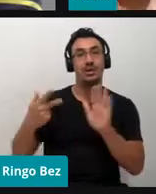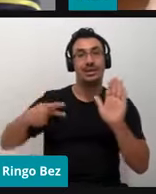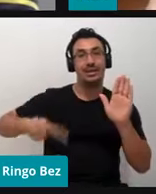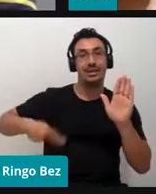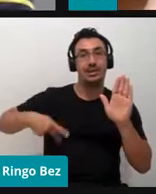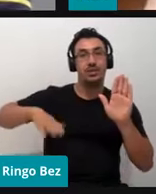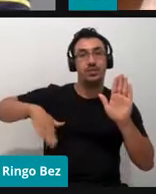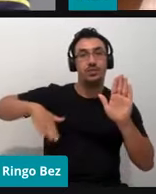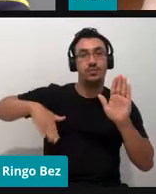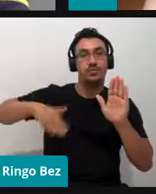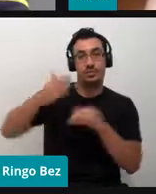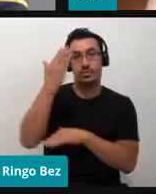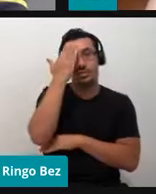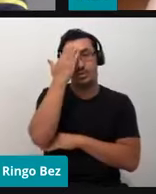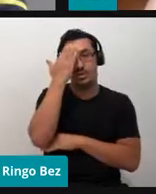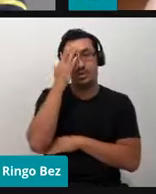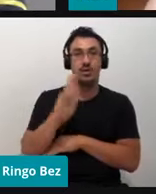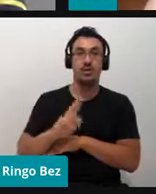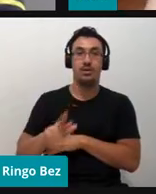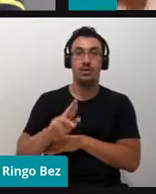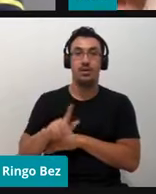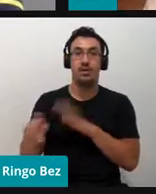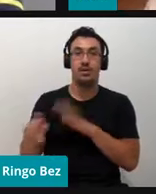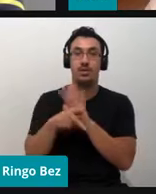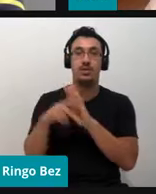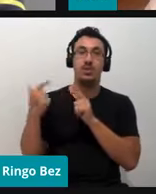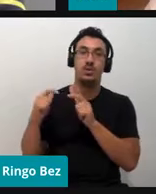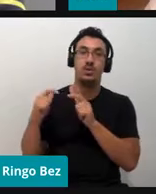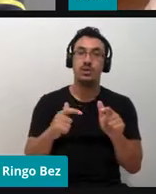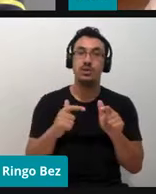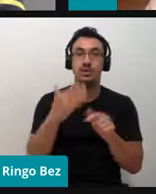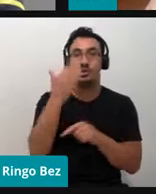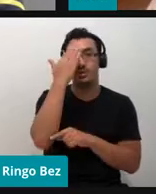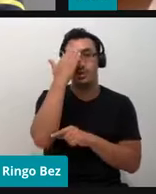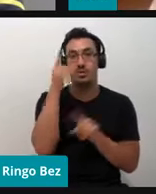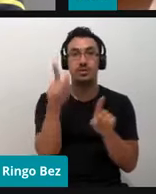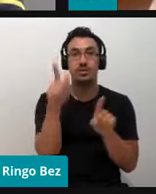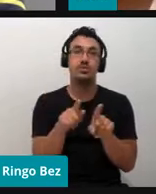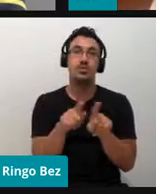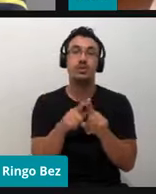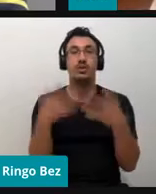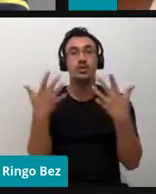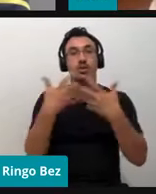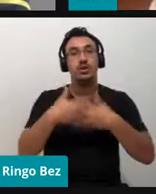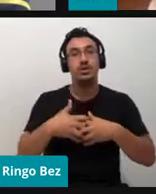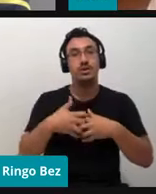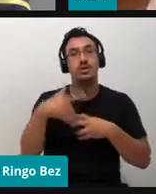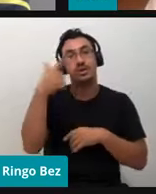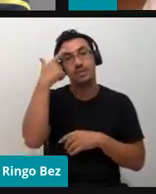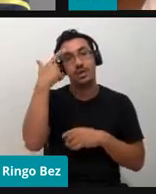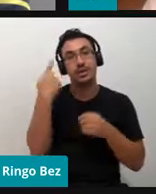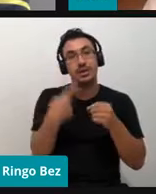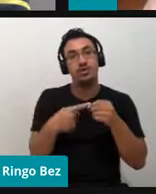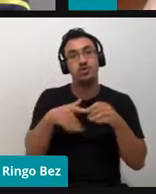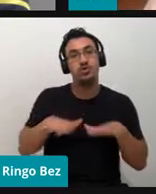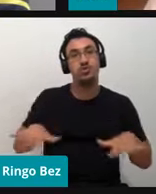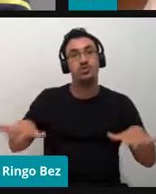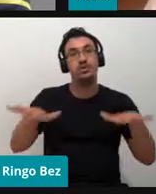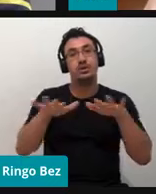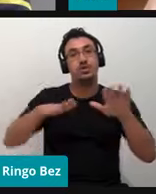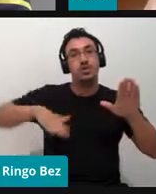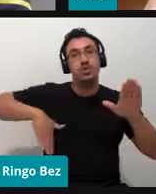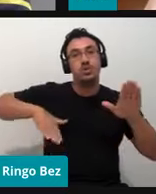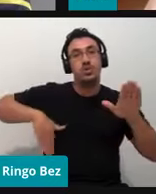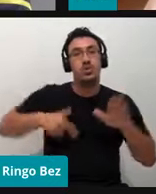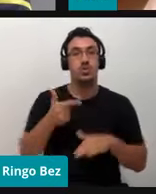não apenas as chamadas comunidades tradicionais, mas pode estender esse mesmo raciocínio para todas as cidades do litoral. Nós não vamos ter